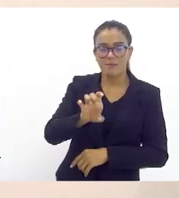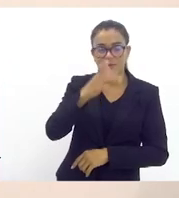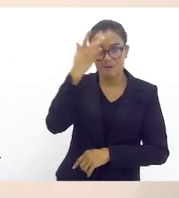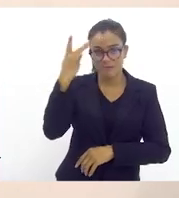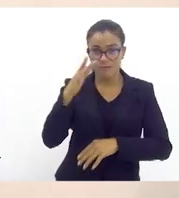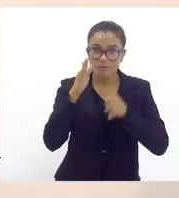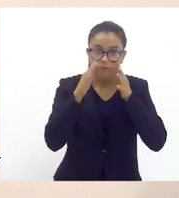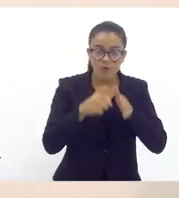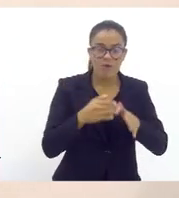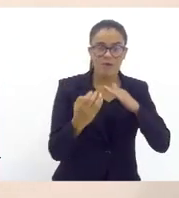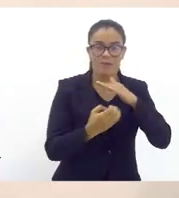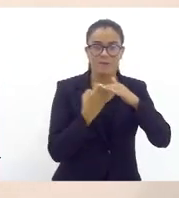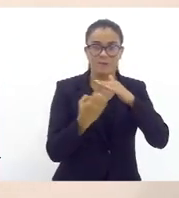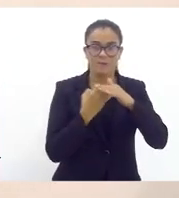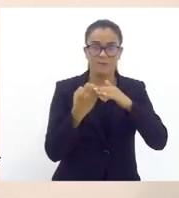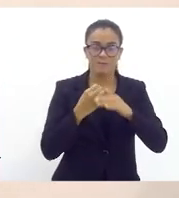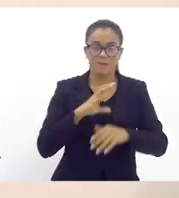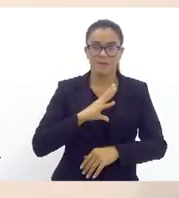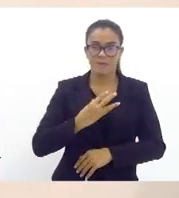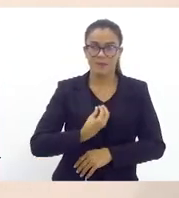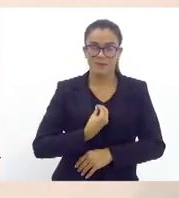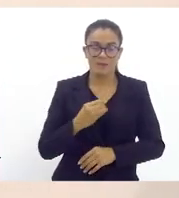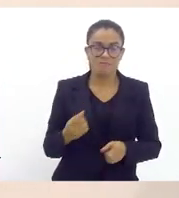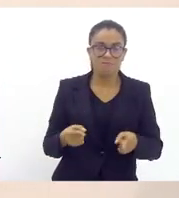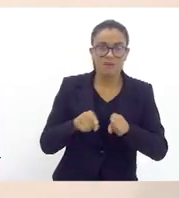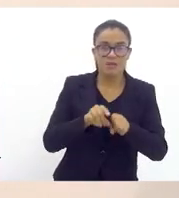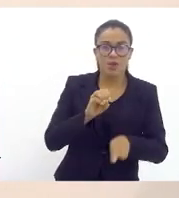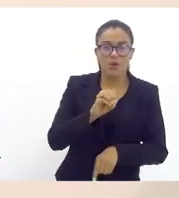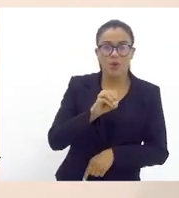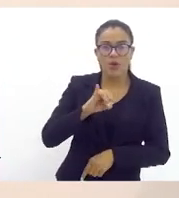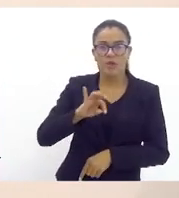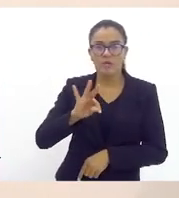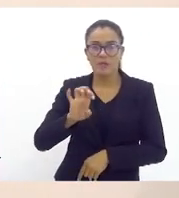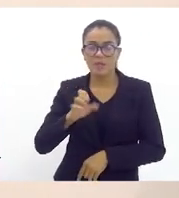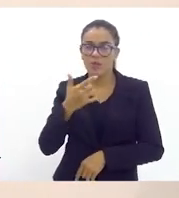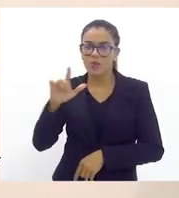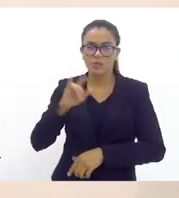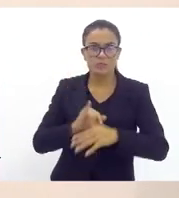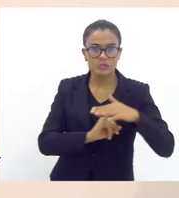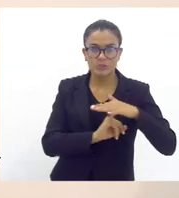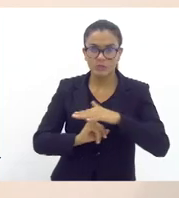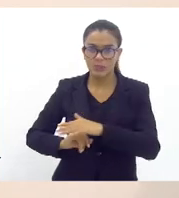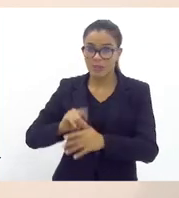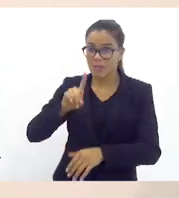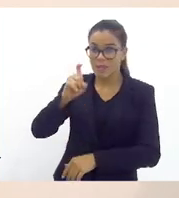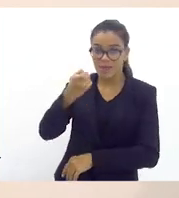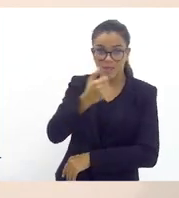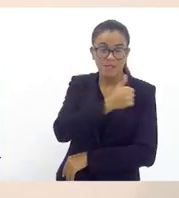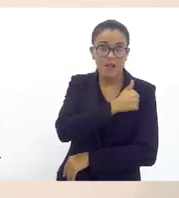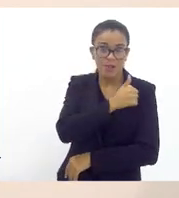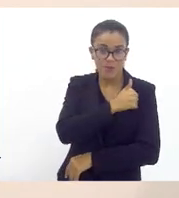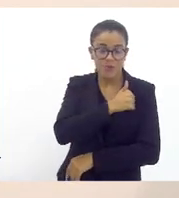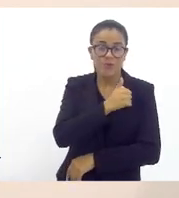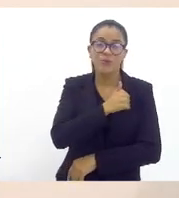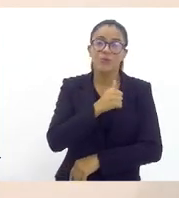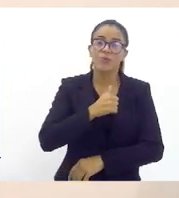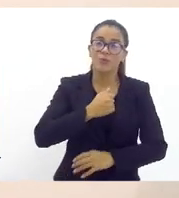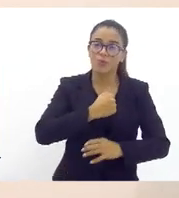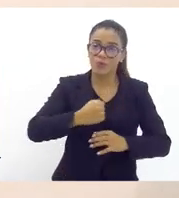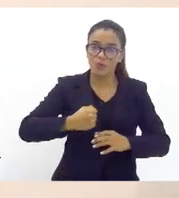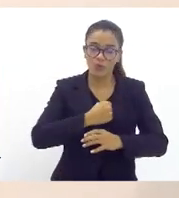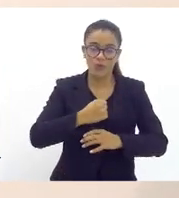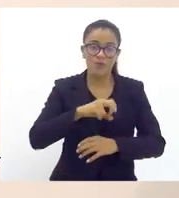trans da Diversitá, em parceria com a OIT e outras instituições. Fui aluno do Cozinha e Voz durante a